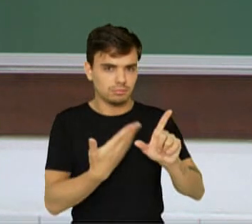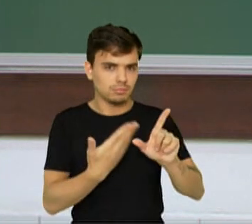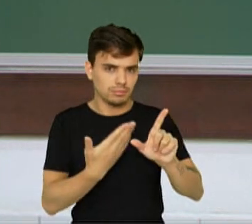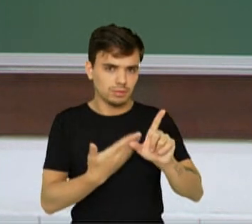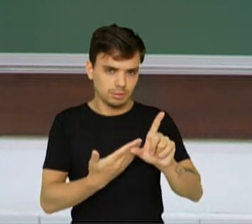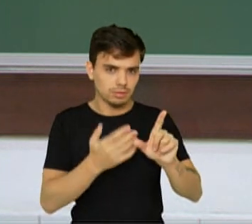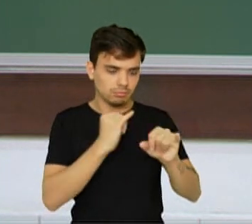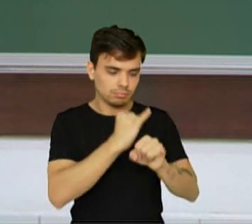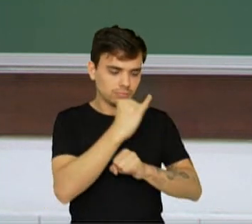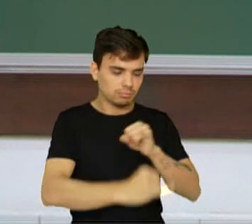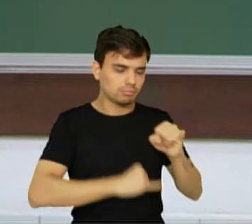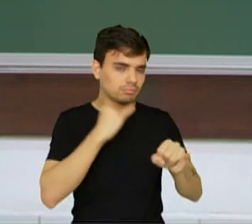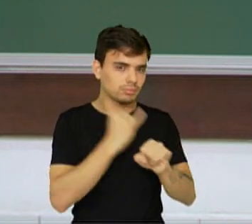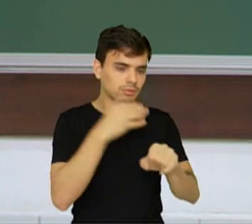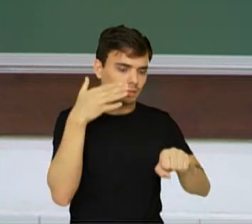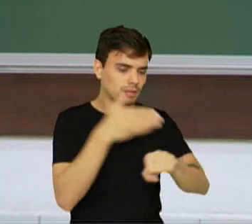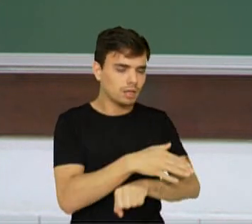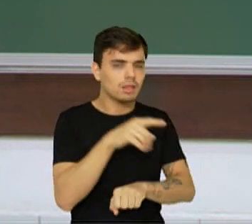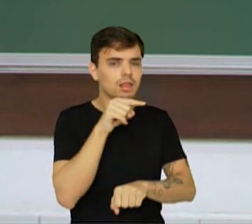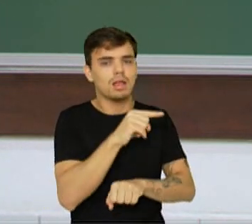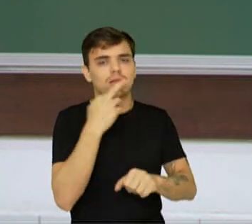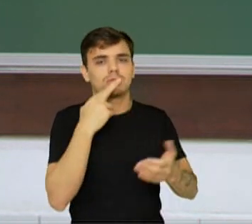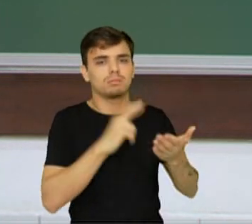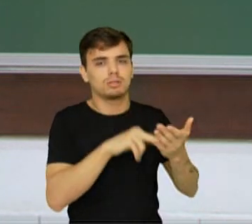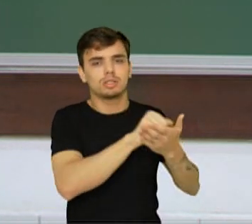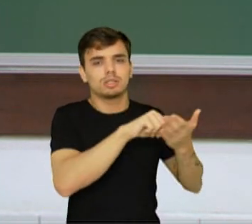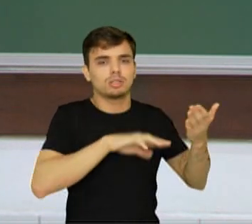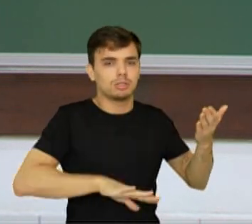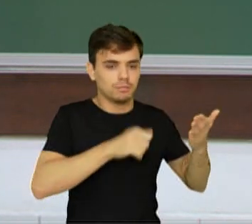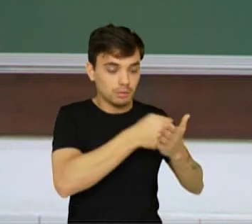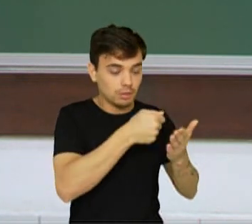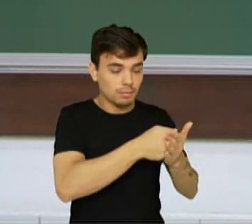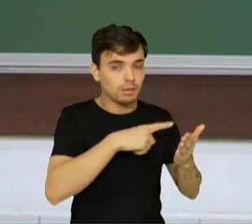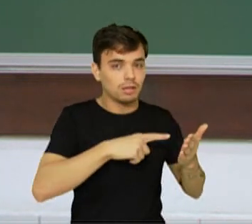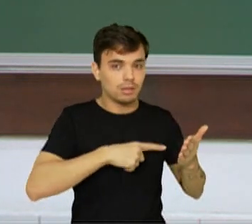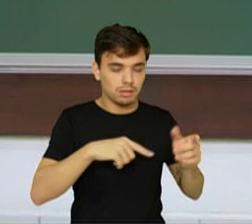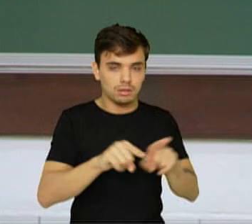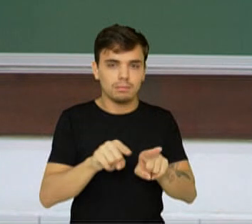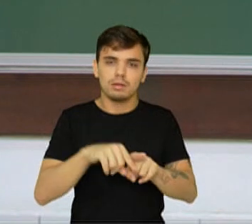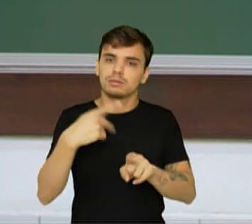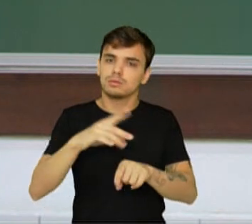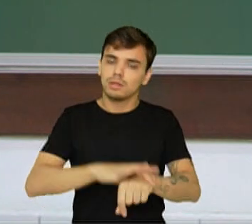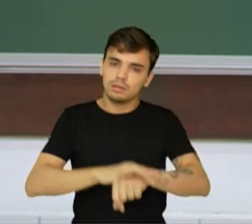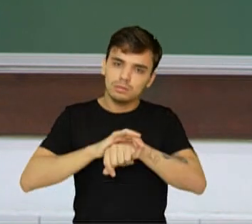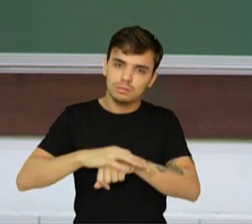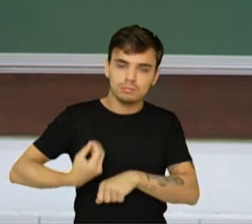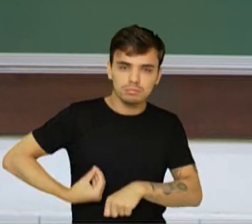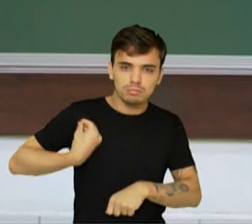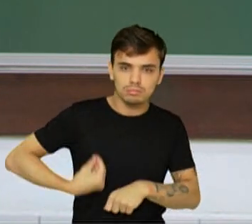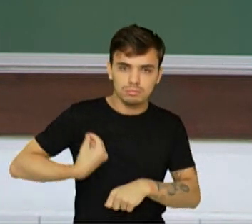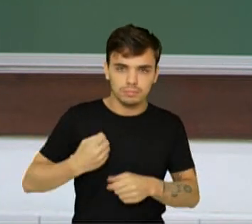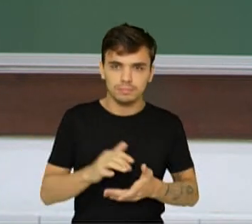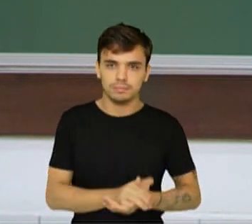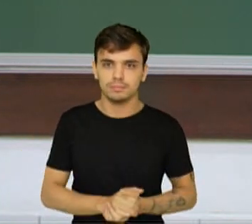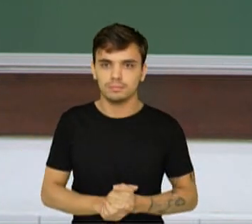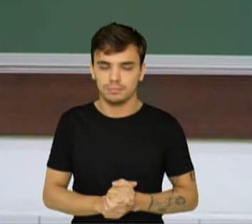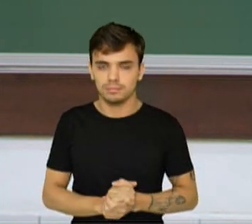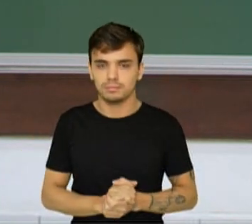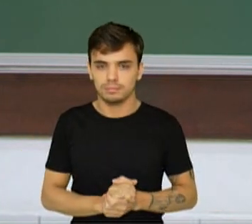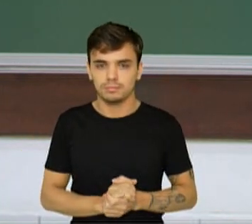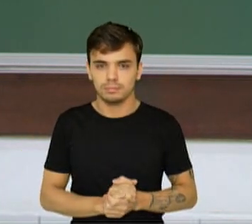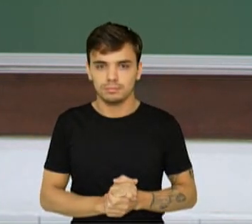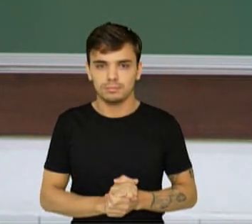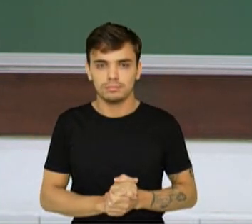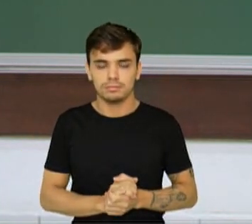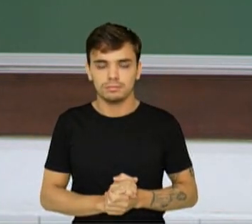internet, que tem acesso ao aplicativo, responda à atividade obrigatória para ter a sua frequência garantida, a sua presença